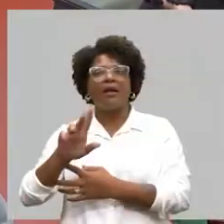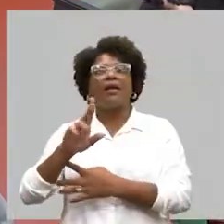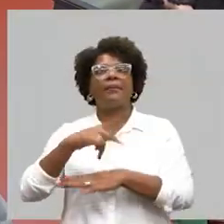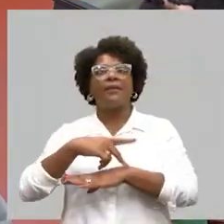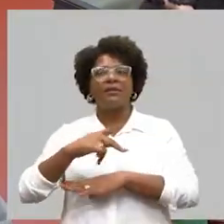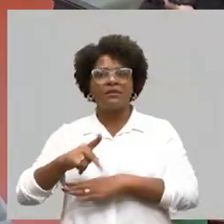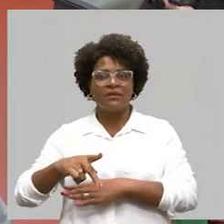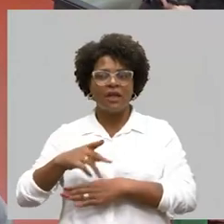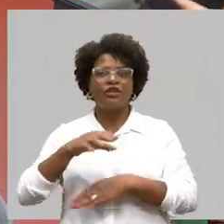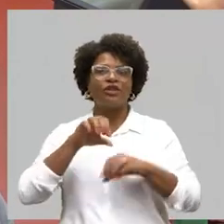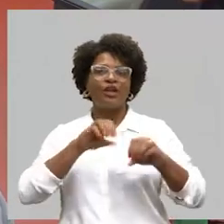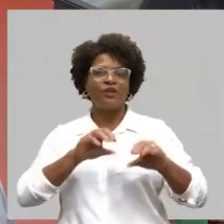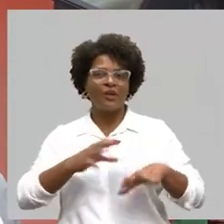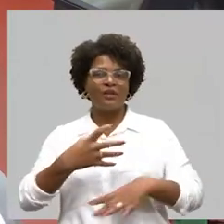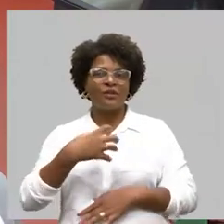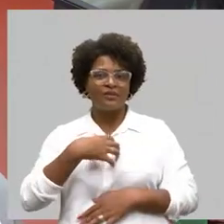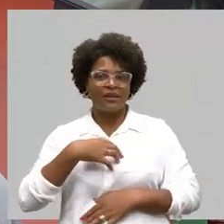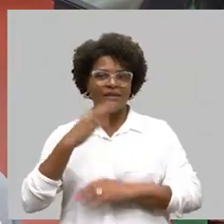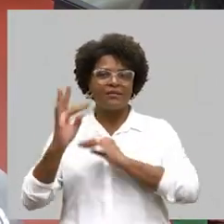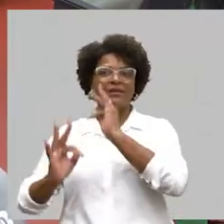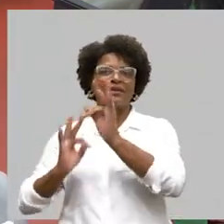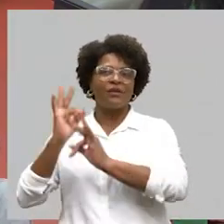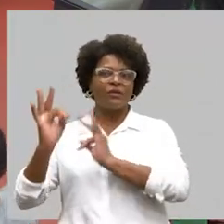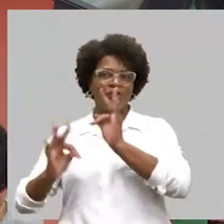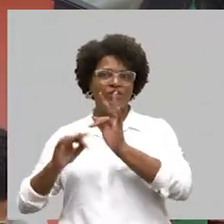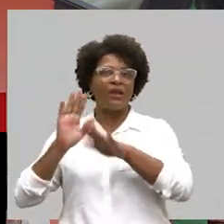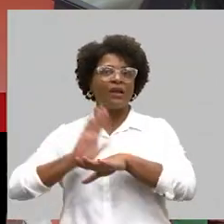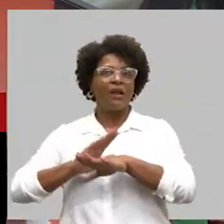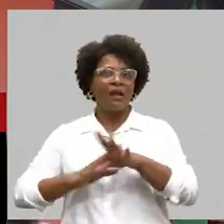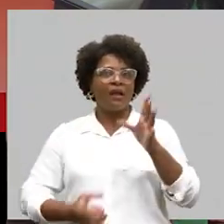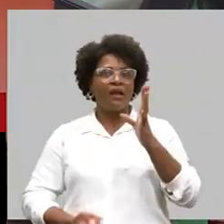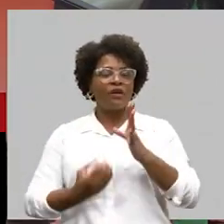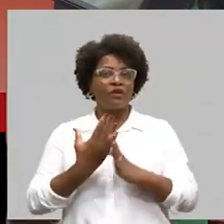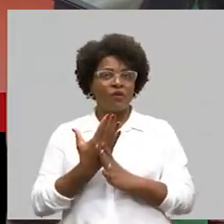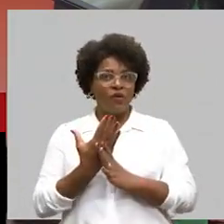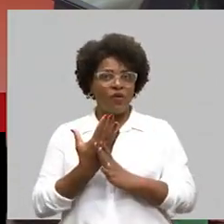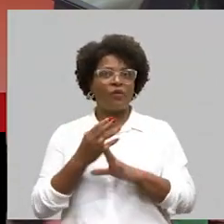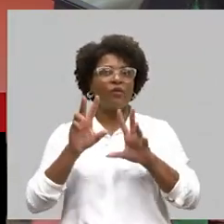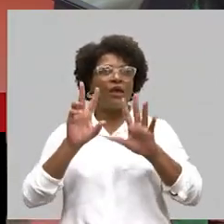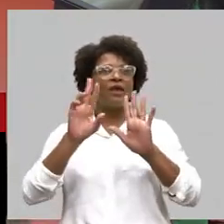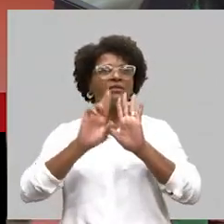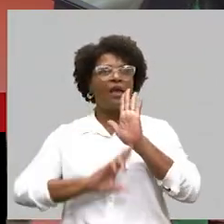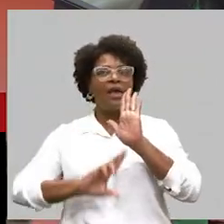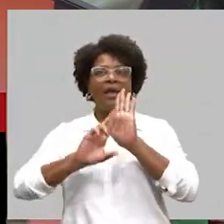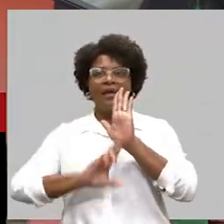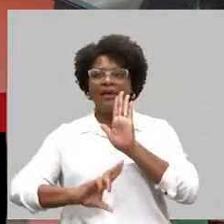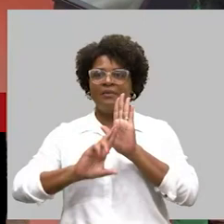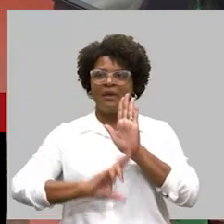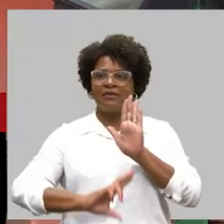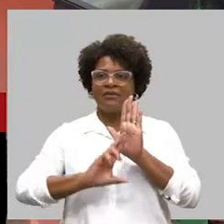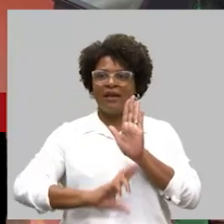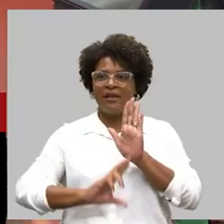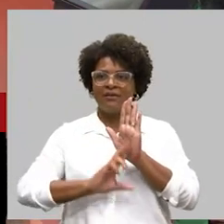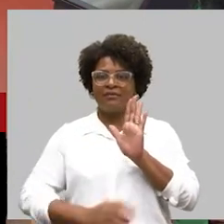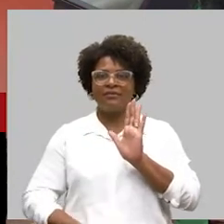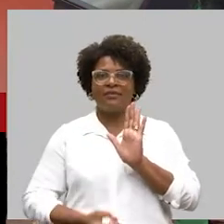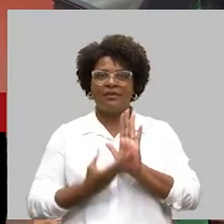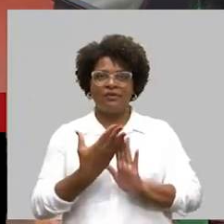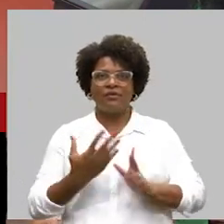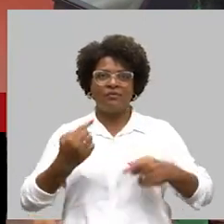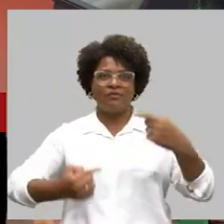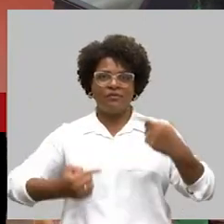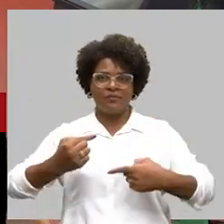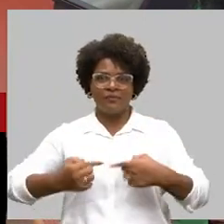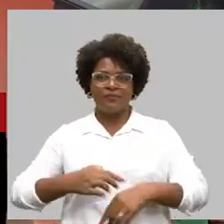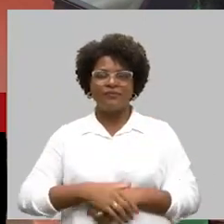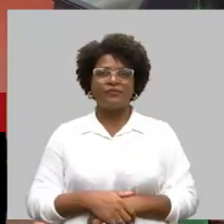requerimento que deu origem a a esse debate pode compor a mesa ah por gentileza gostaria de convidar também para compor